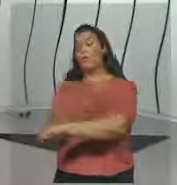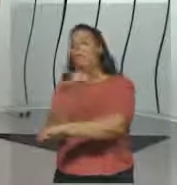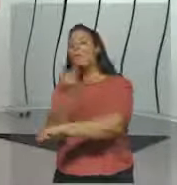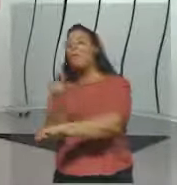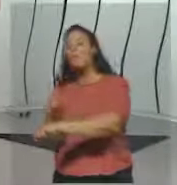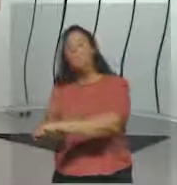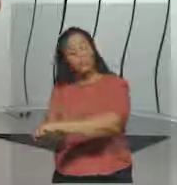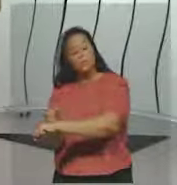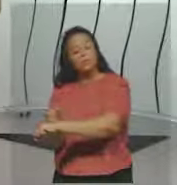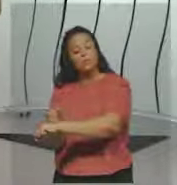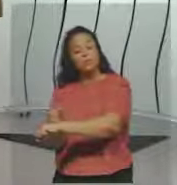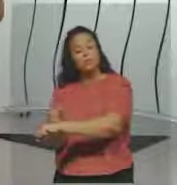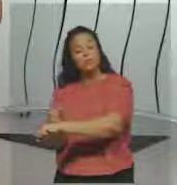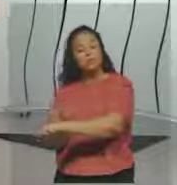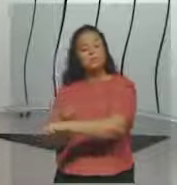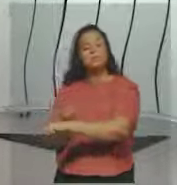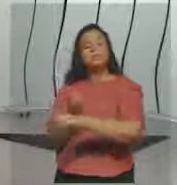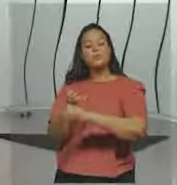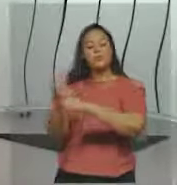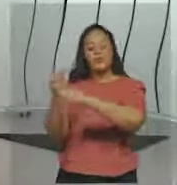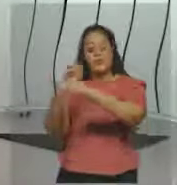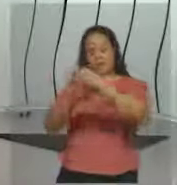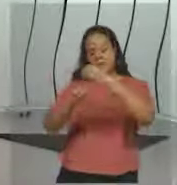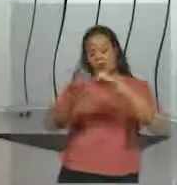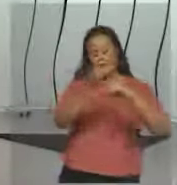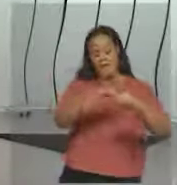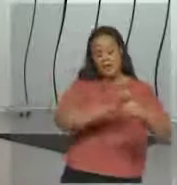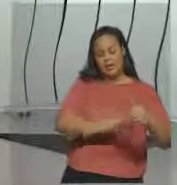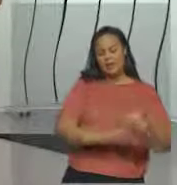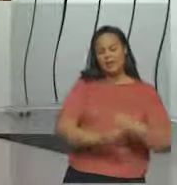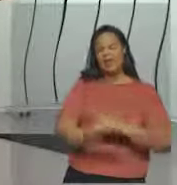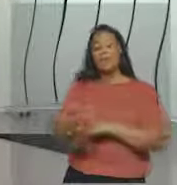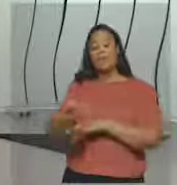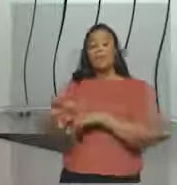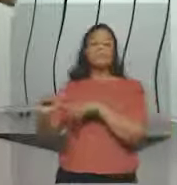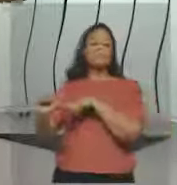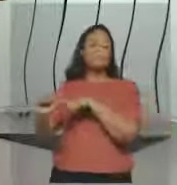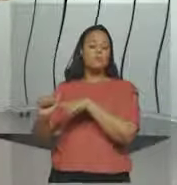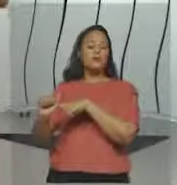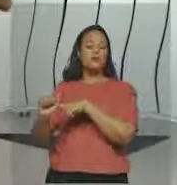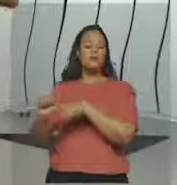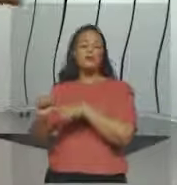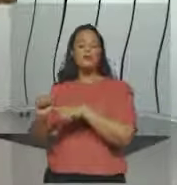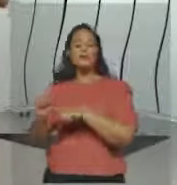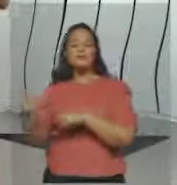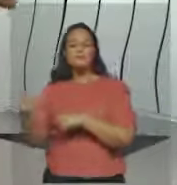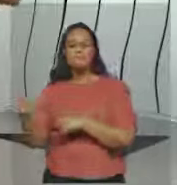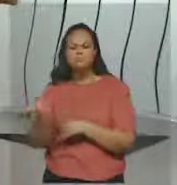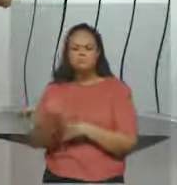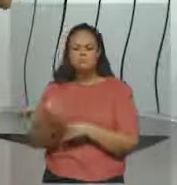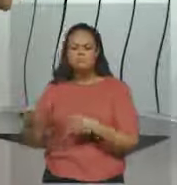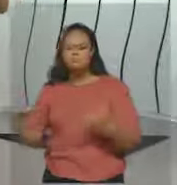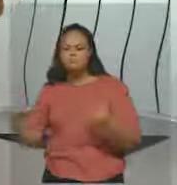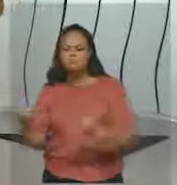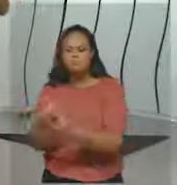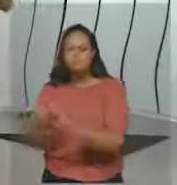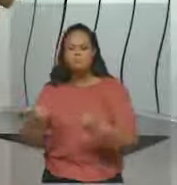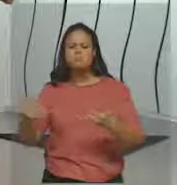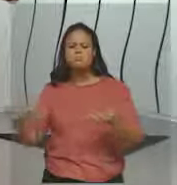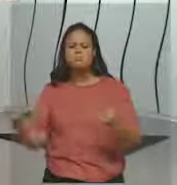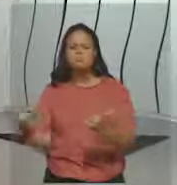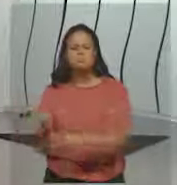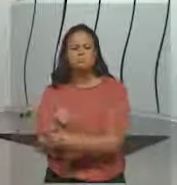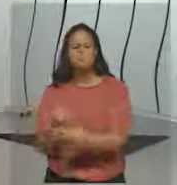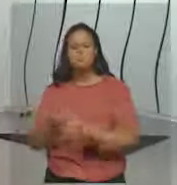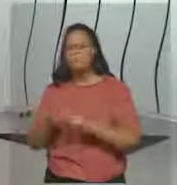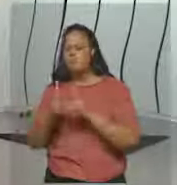mais carregado eletricamente que o outro, e o amperímetro vai medir a intensidade, até mesmo um pouco da velocidade, não da velocidade,